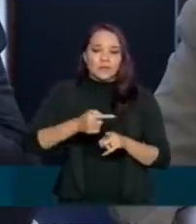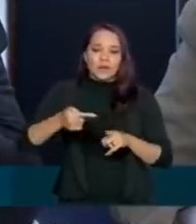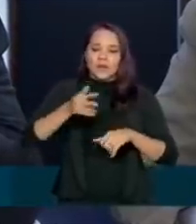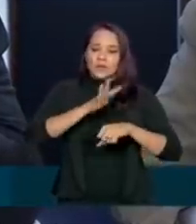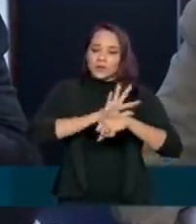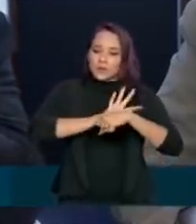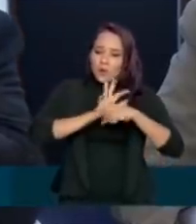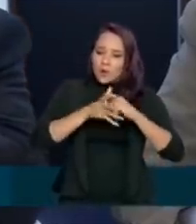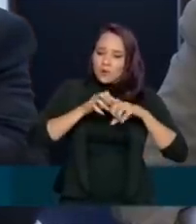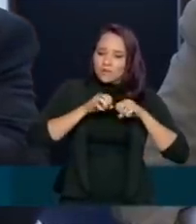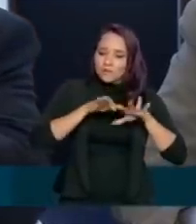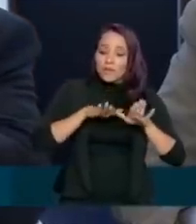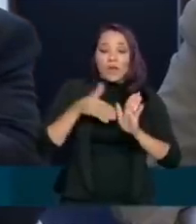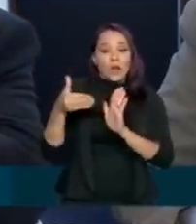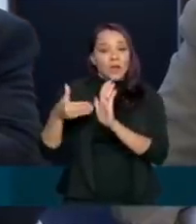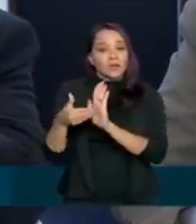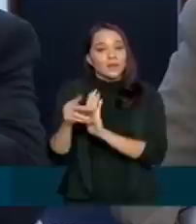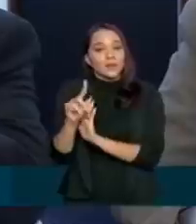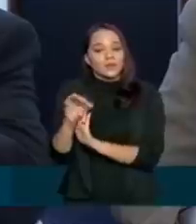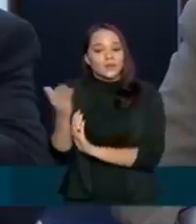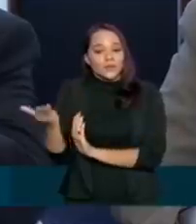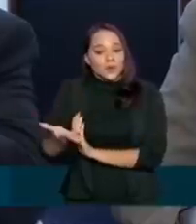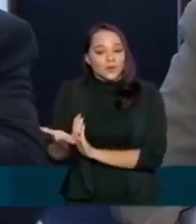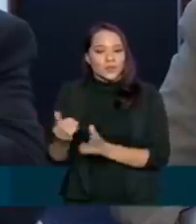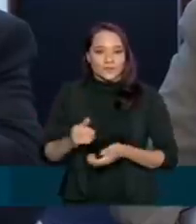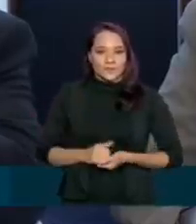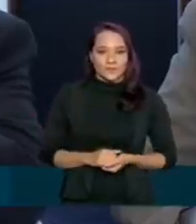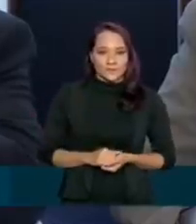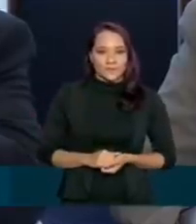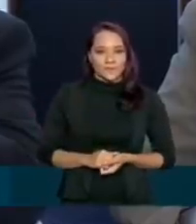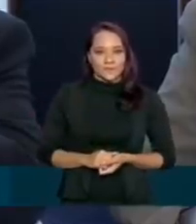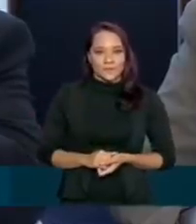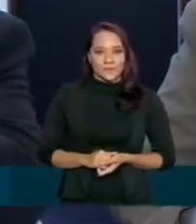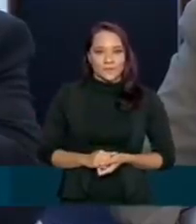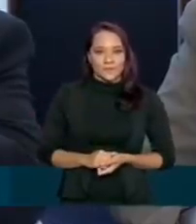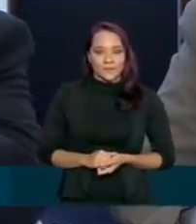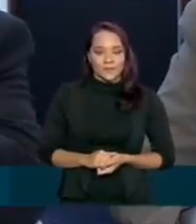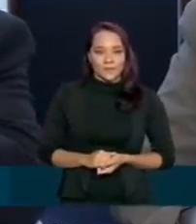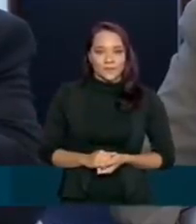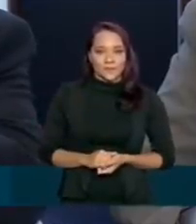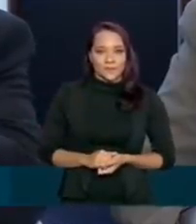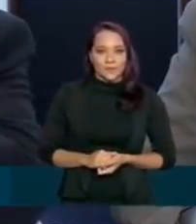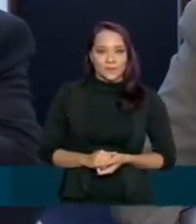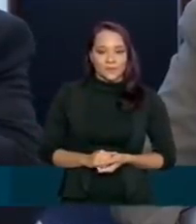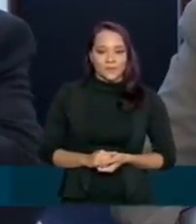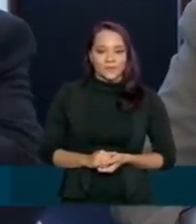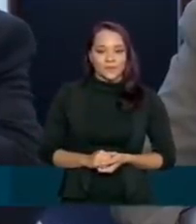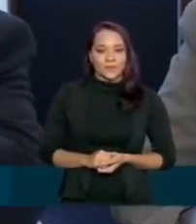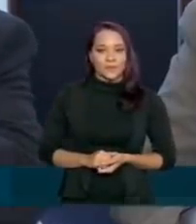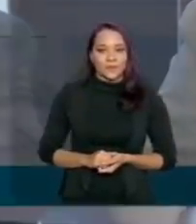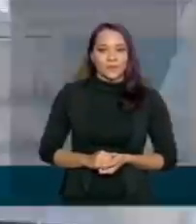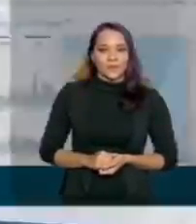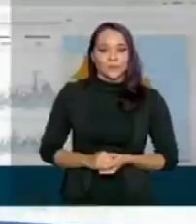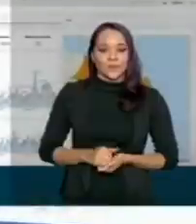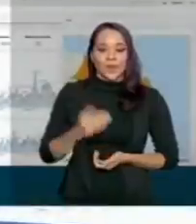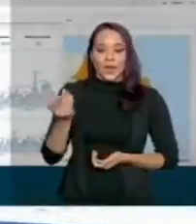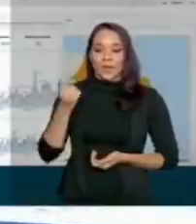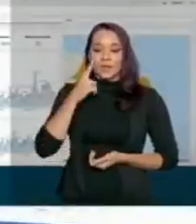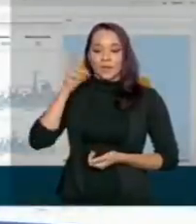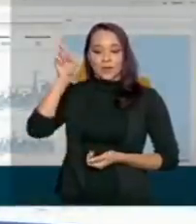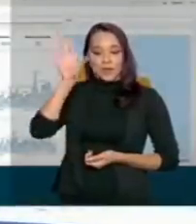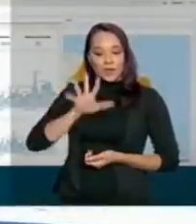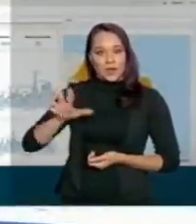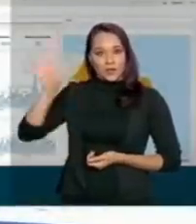epidemiológicas, até o dia de hoje. Prossiga, por favor. E aí você vai bastando por região, no caso